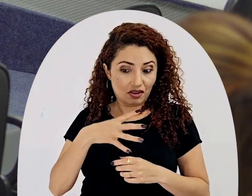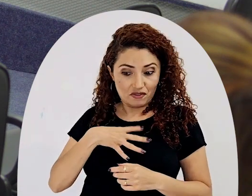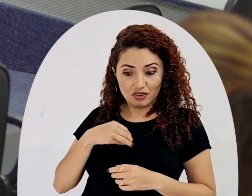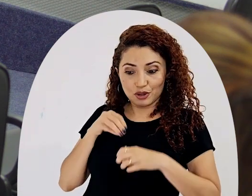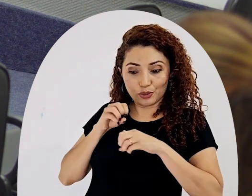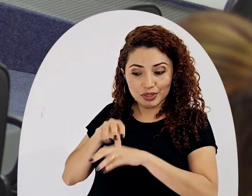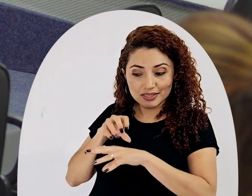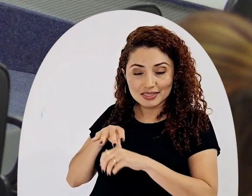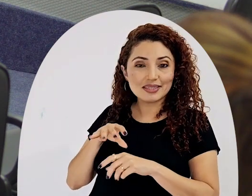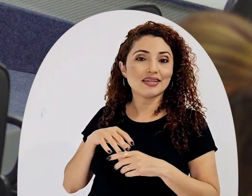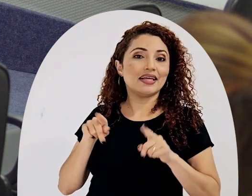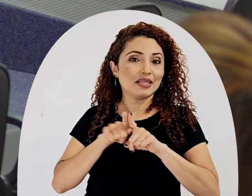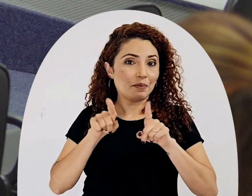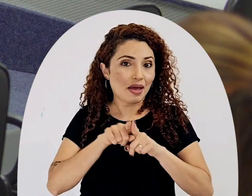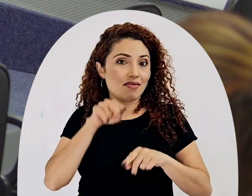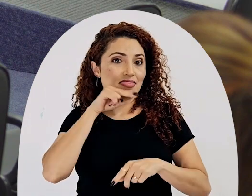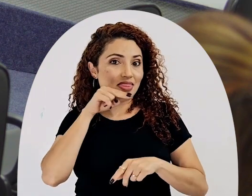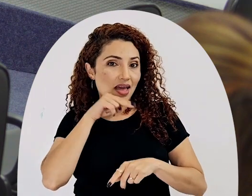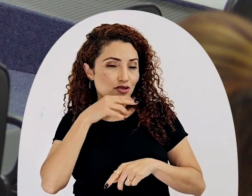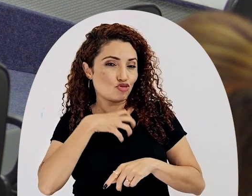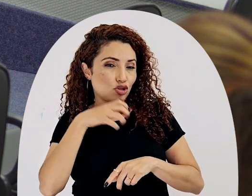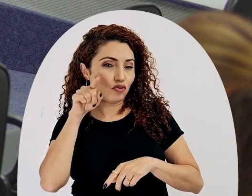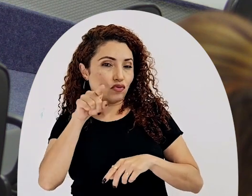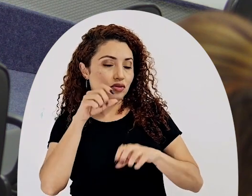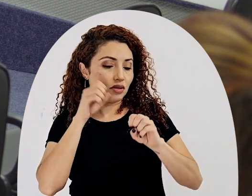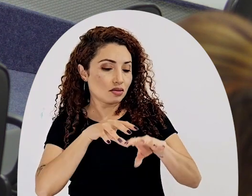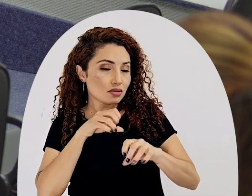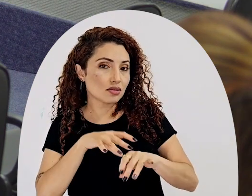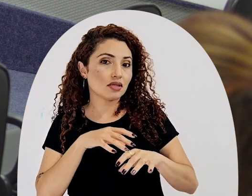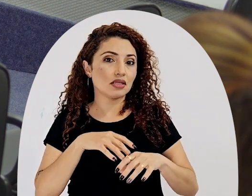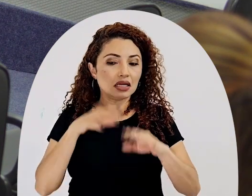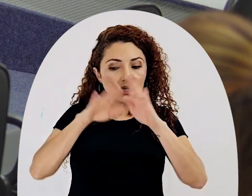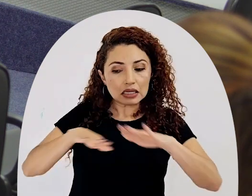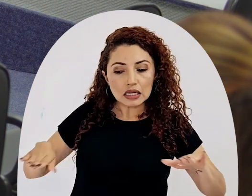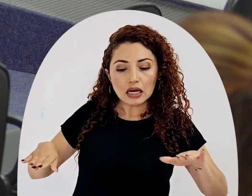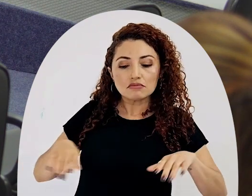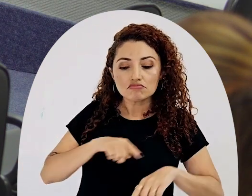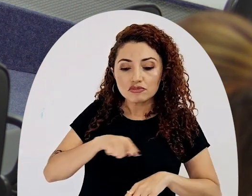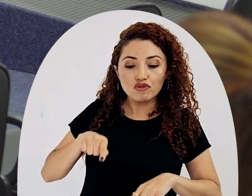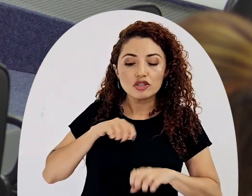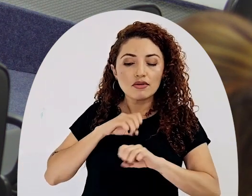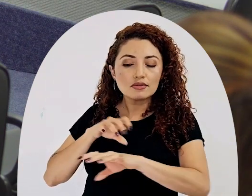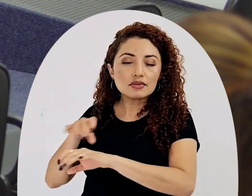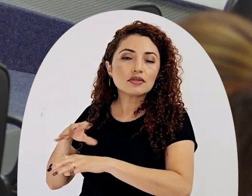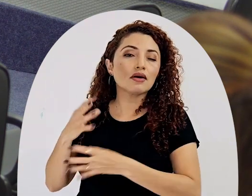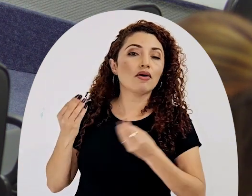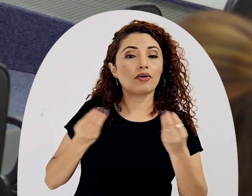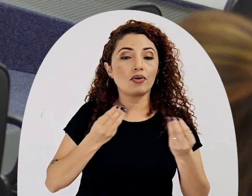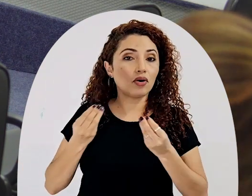crianças que estão ali ao redor de vocês. E essa transformação também começa por vocês.